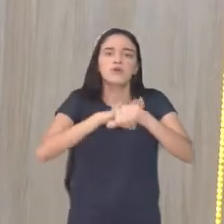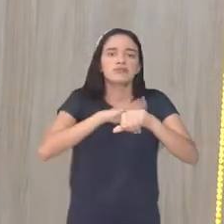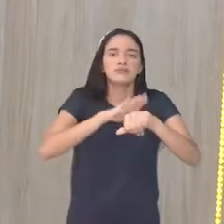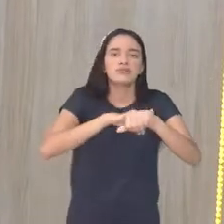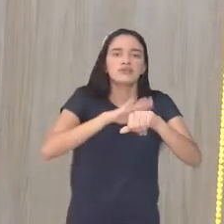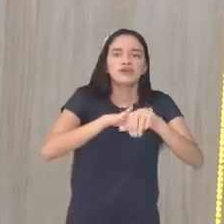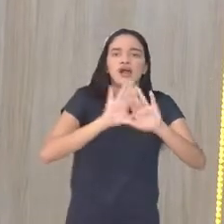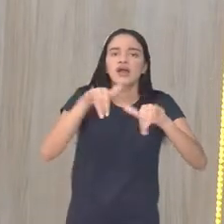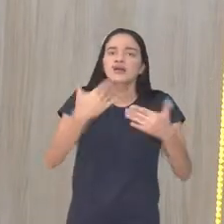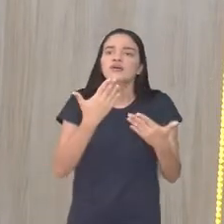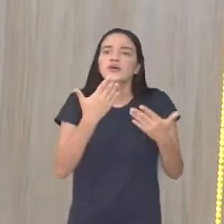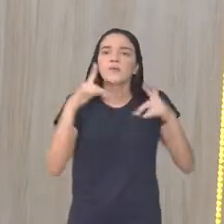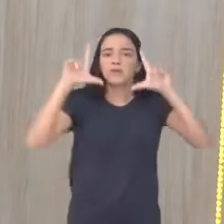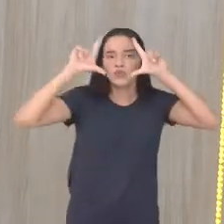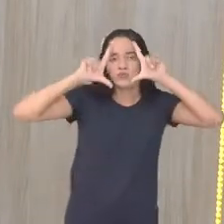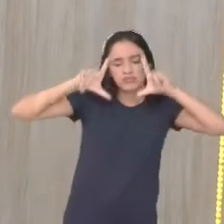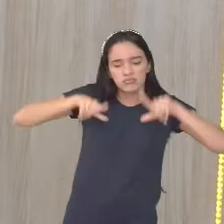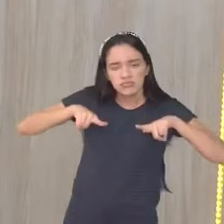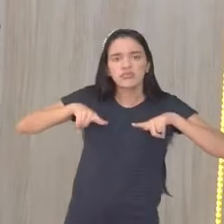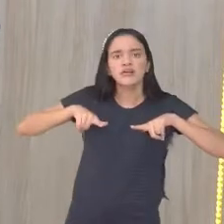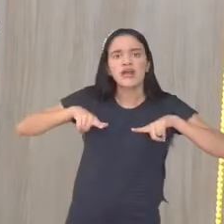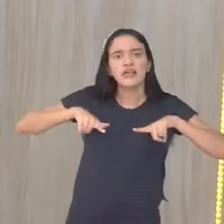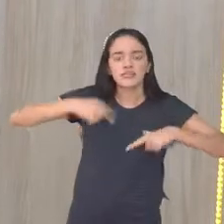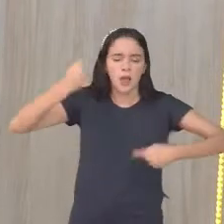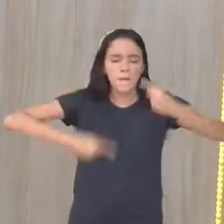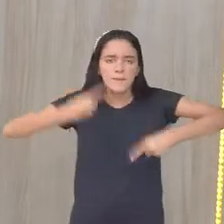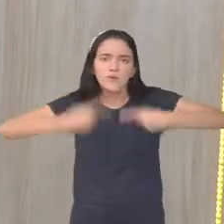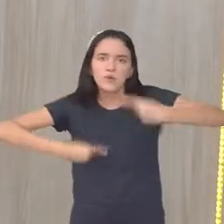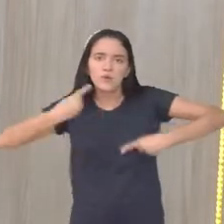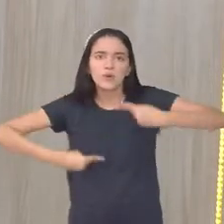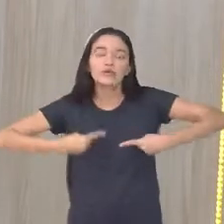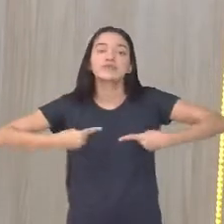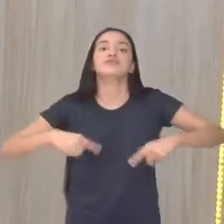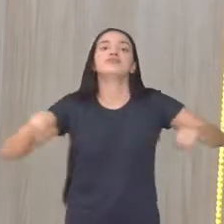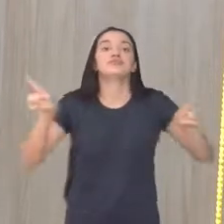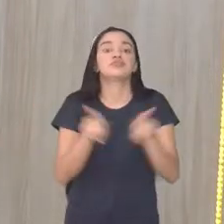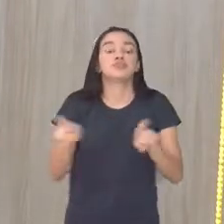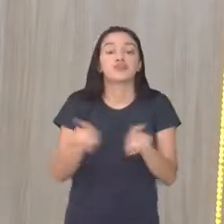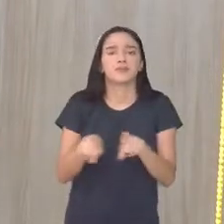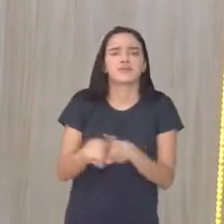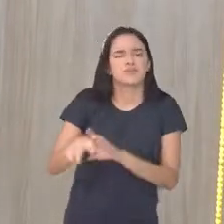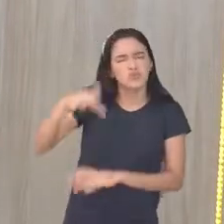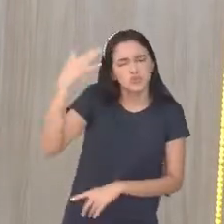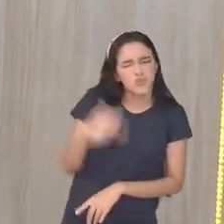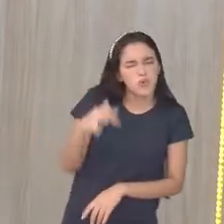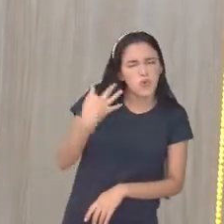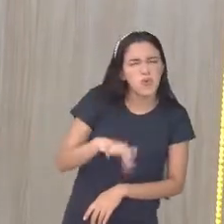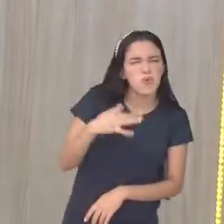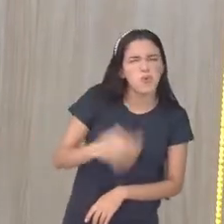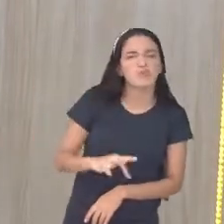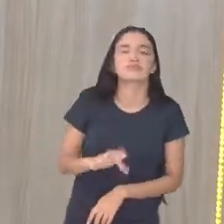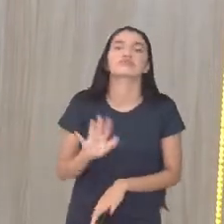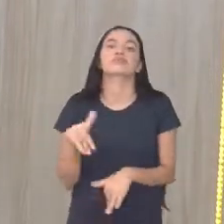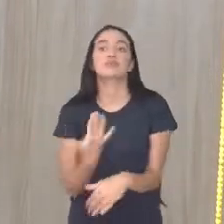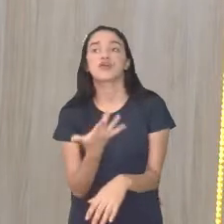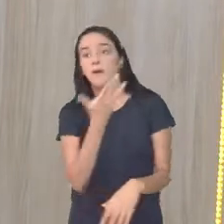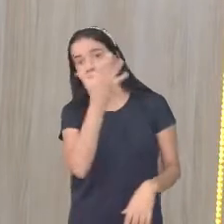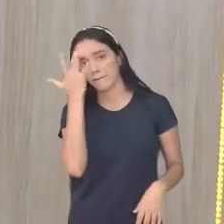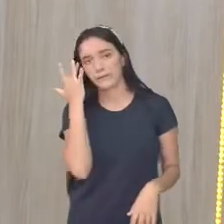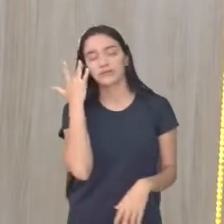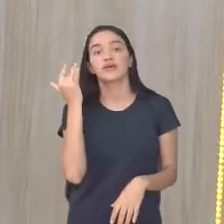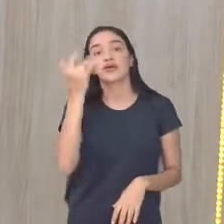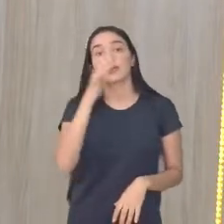É É mesmo. escrito, uma descrição, né? Você pode usar, fazer uma redação com uma descrição. Você pode fazer